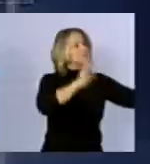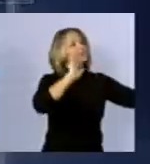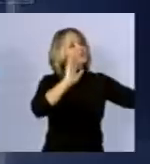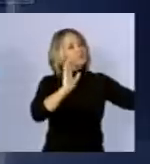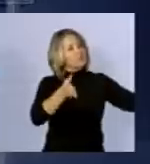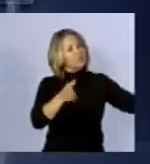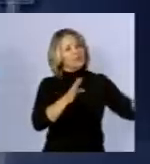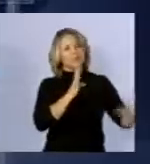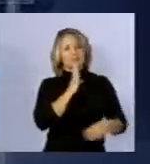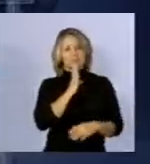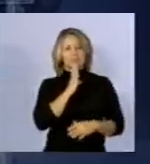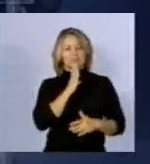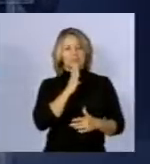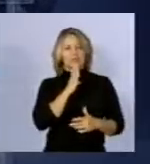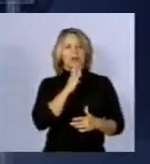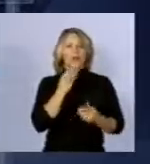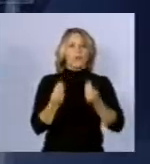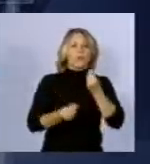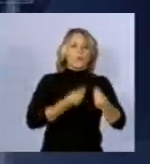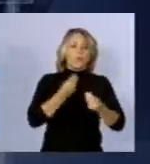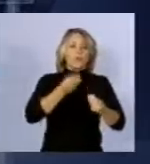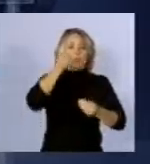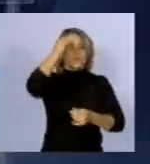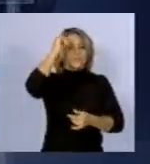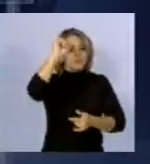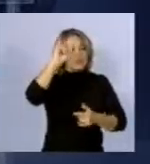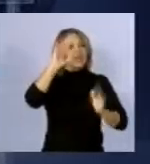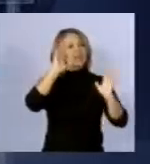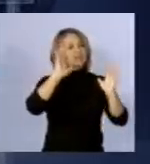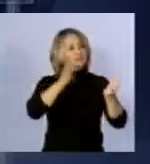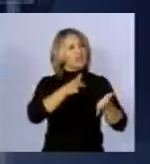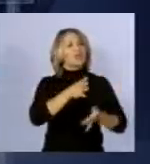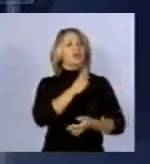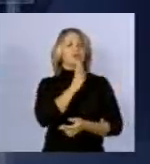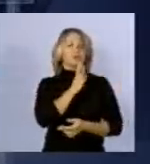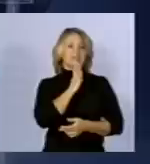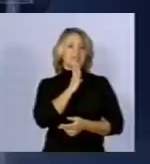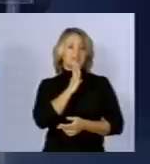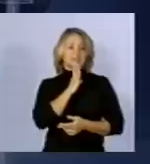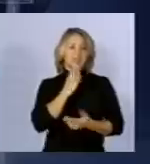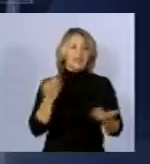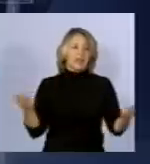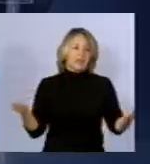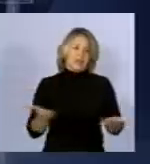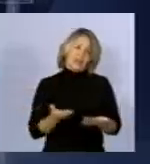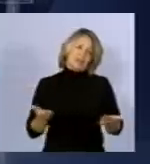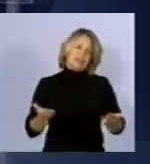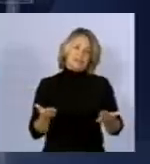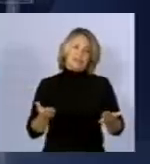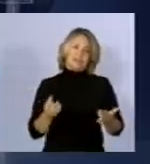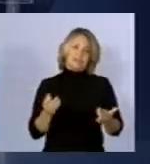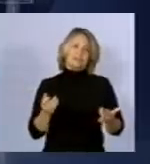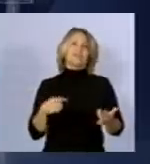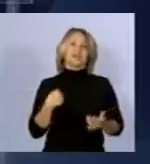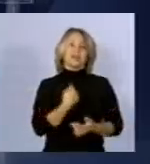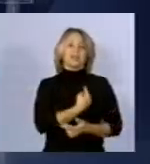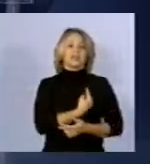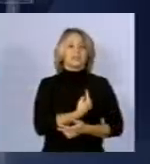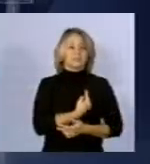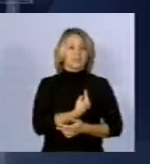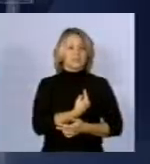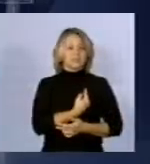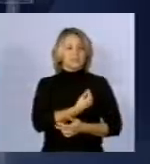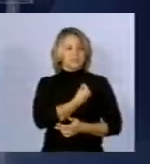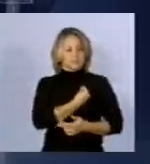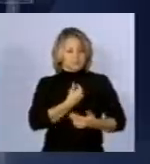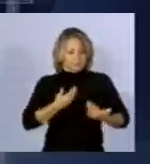conhecidos as medidas de prevenção necessárias também já são conhecidas eh e Então a nossa